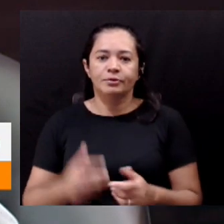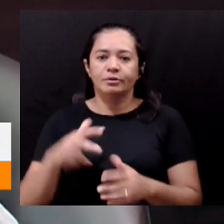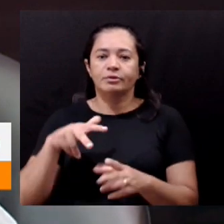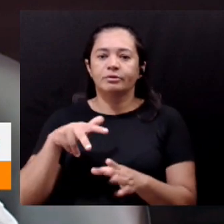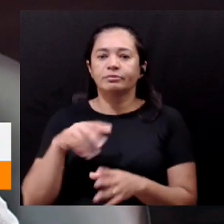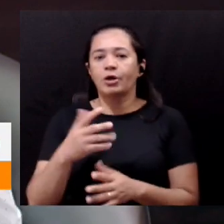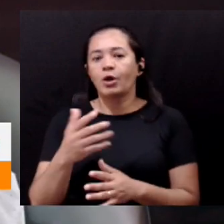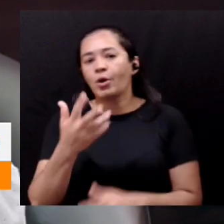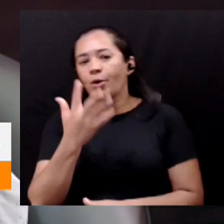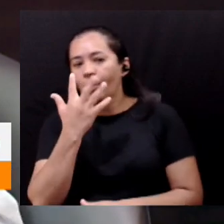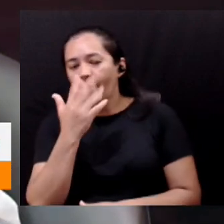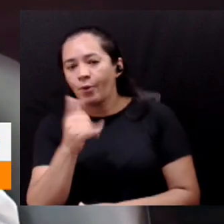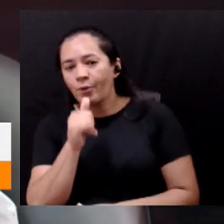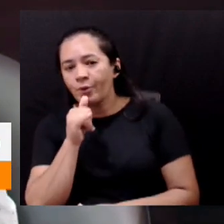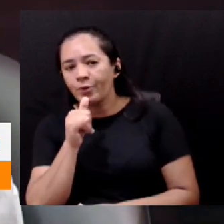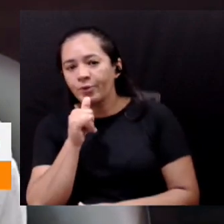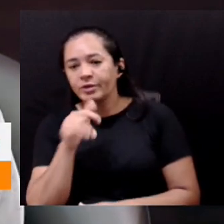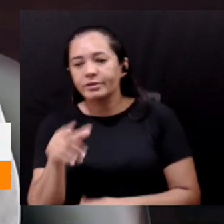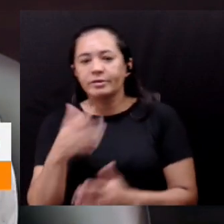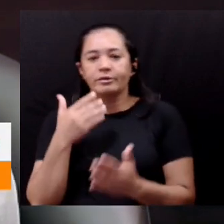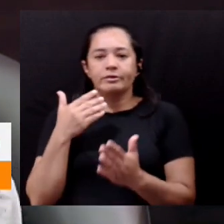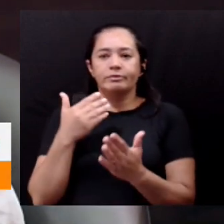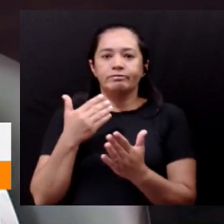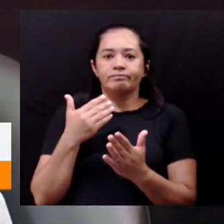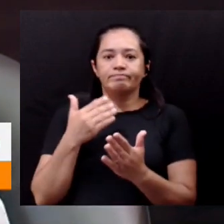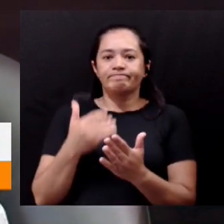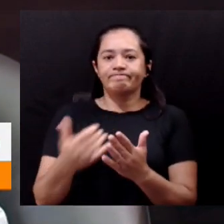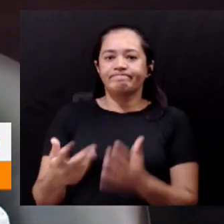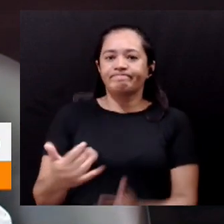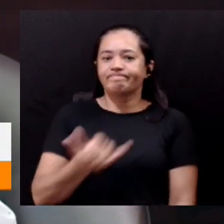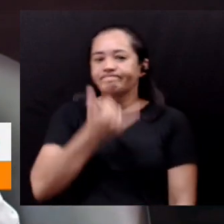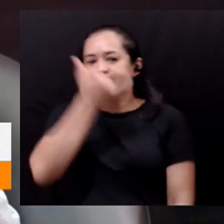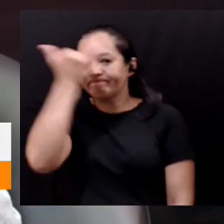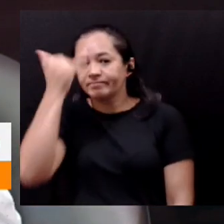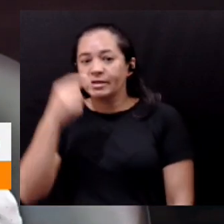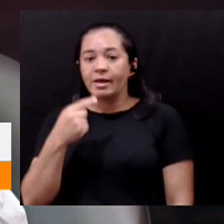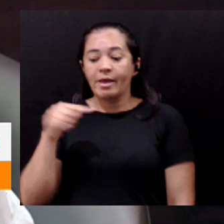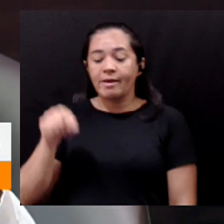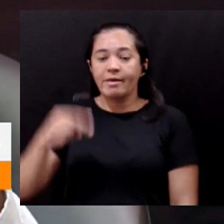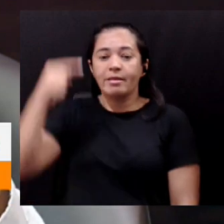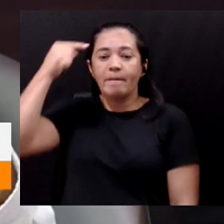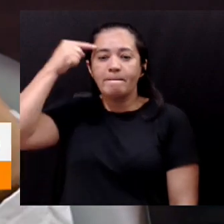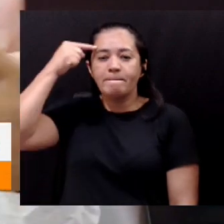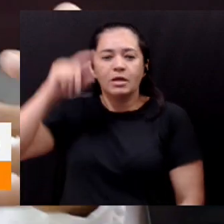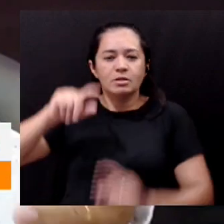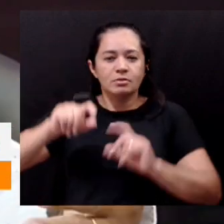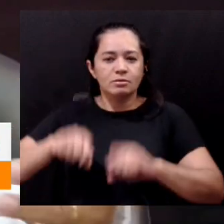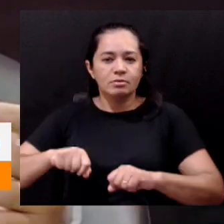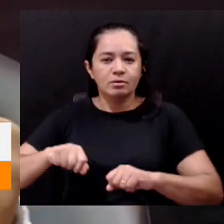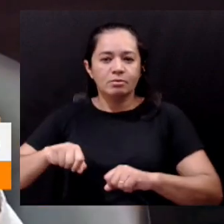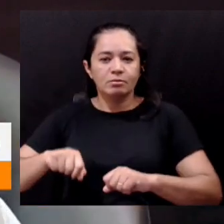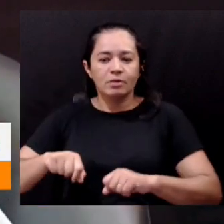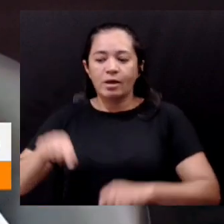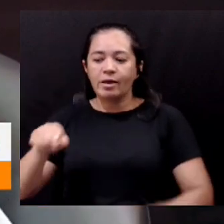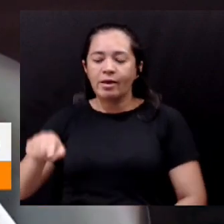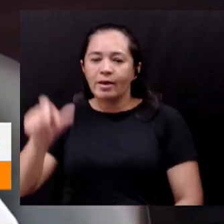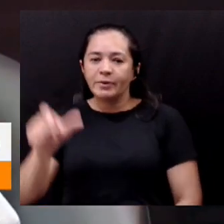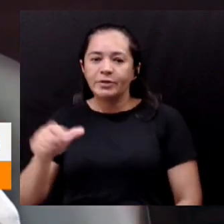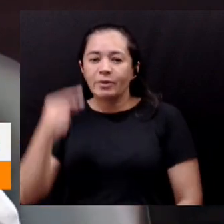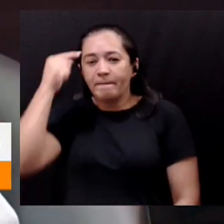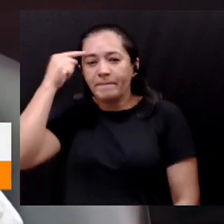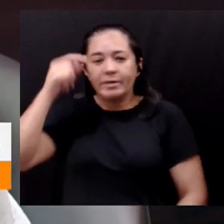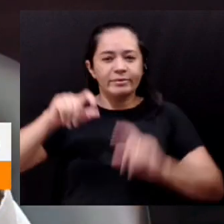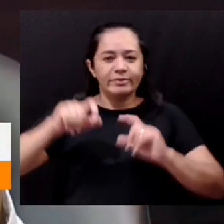uhum, ele pode não ter a capacidade, ele acha que tem essa capacidade e por isso ele começa a se colocar. E às vezes nós